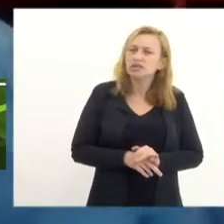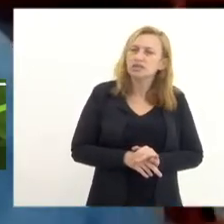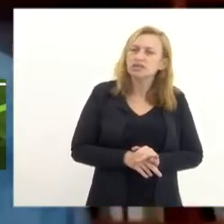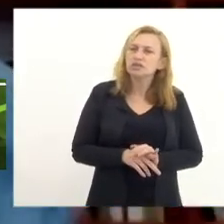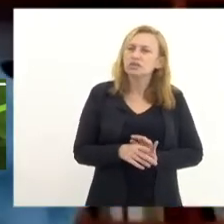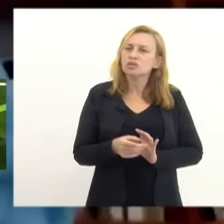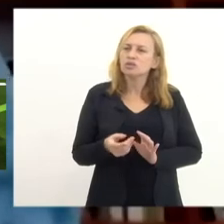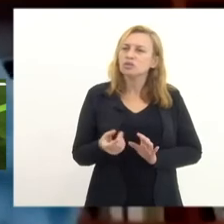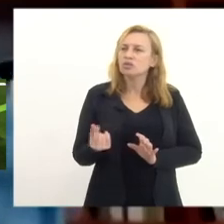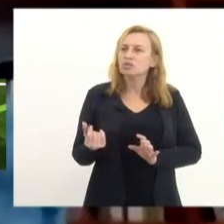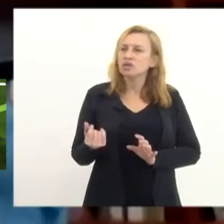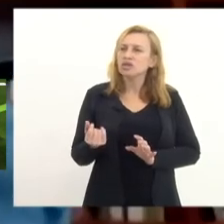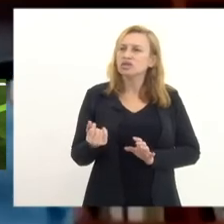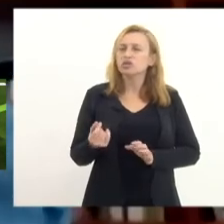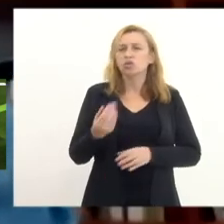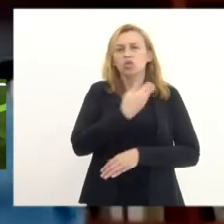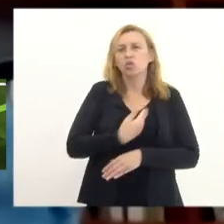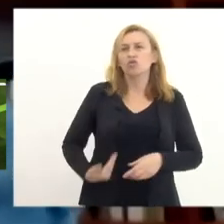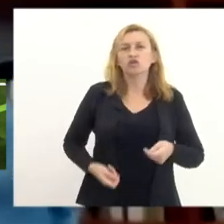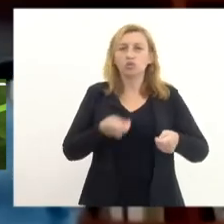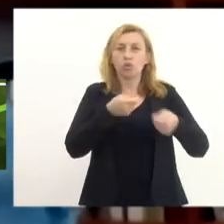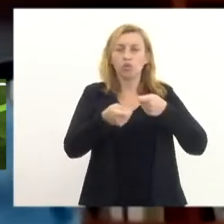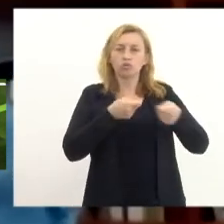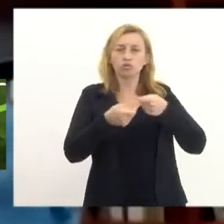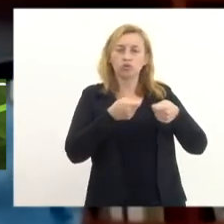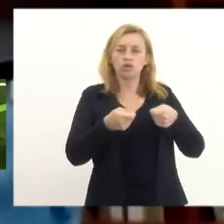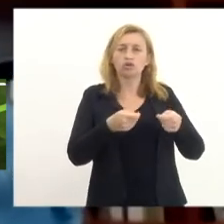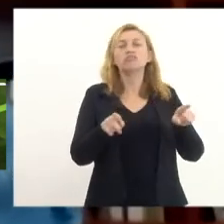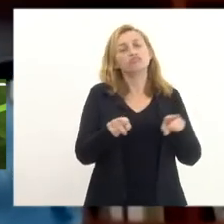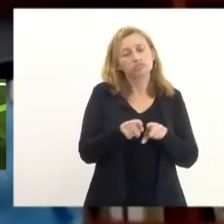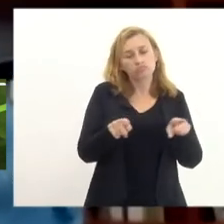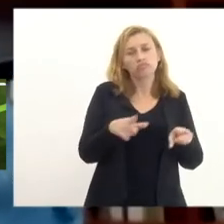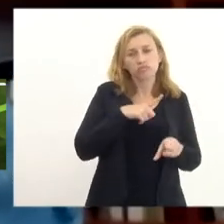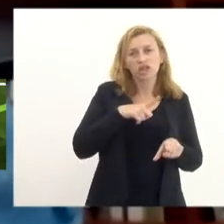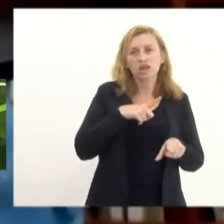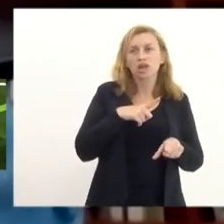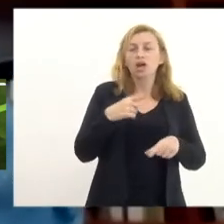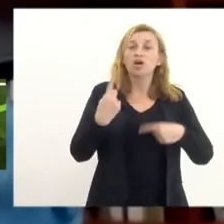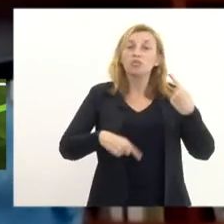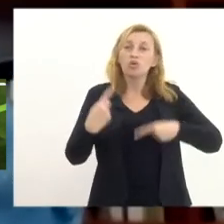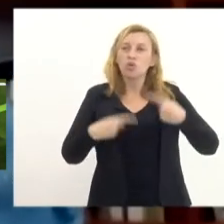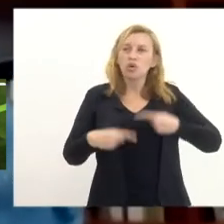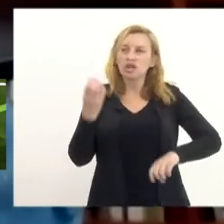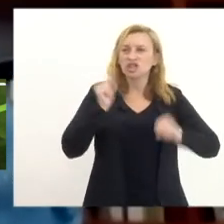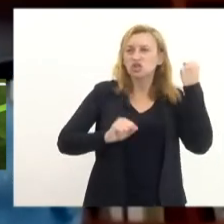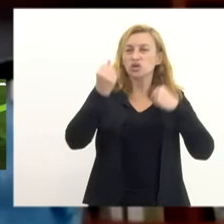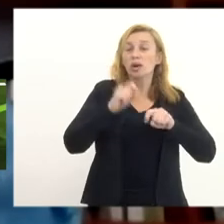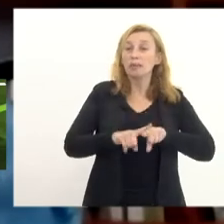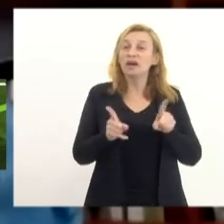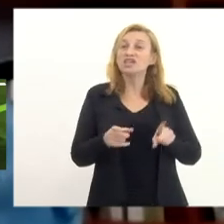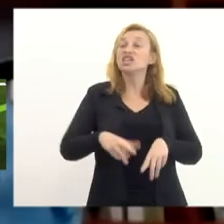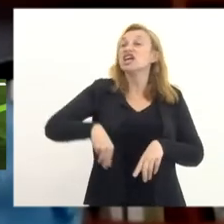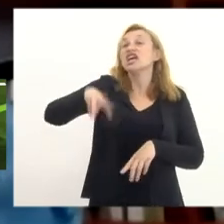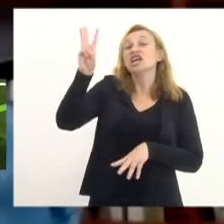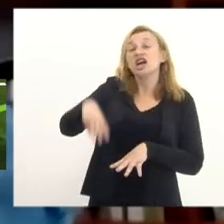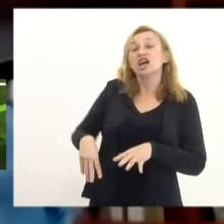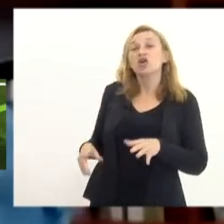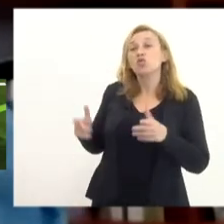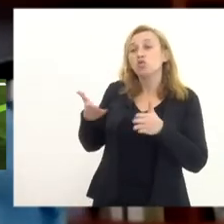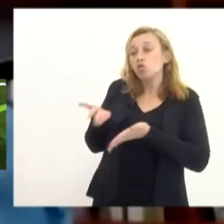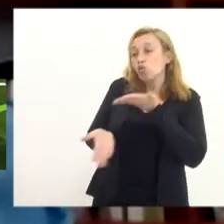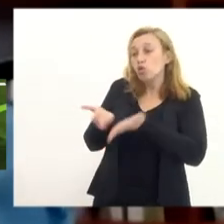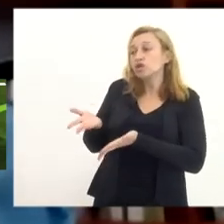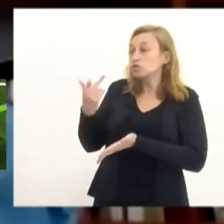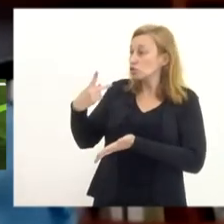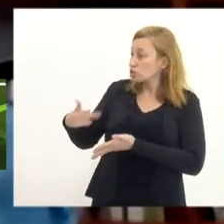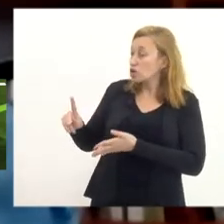em que o governo tem o controle. E tem política industrial, quer dizer, ou seja, só quem cuida do seu quintal é você mesmo, quer dizer, ficar